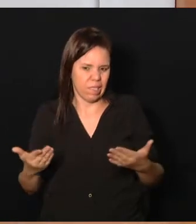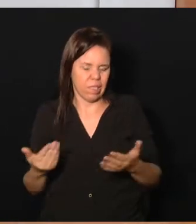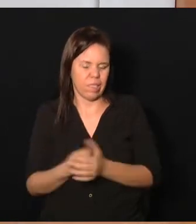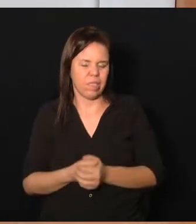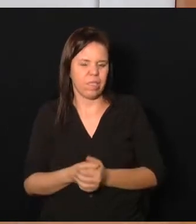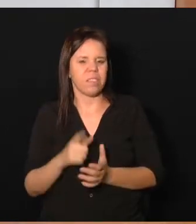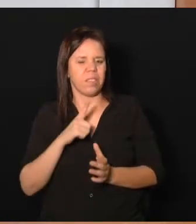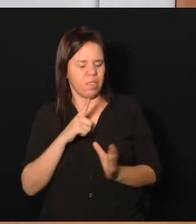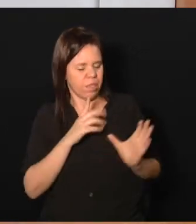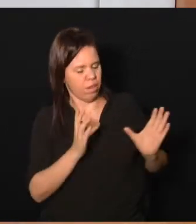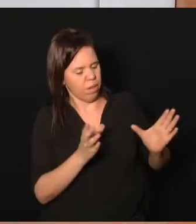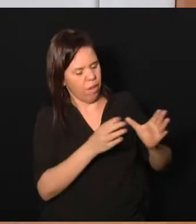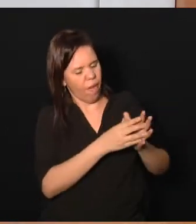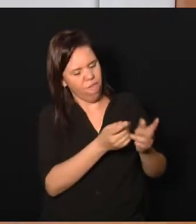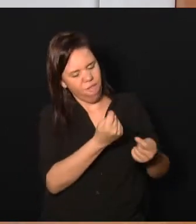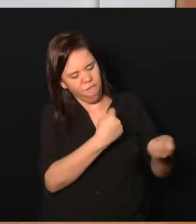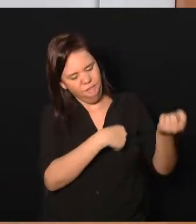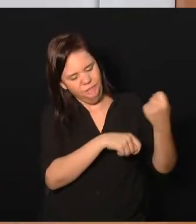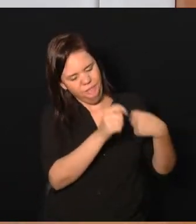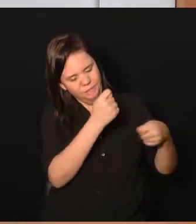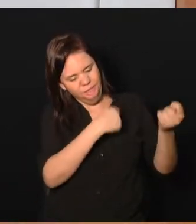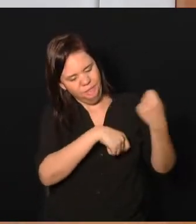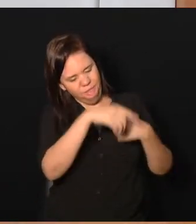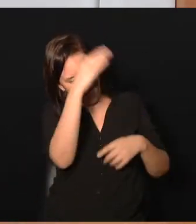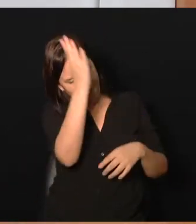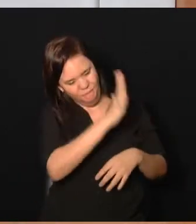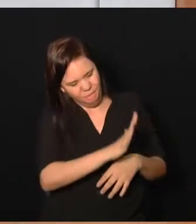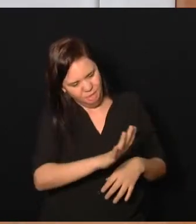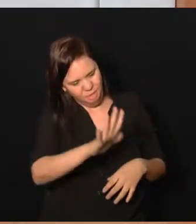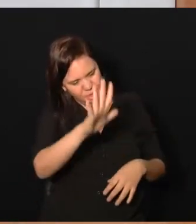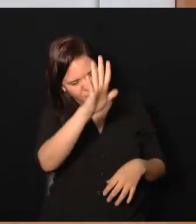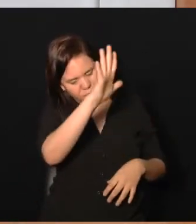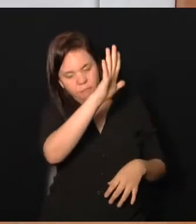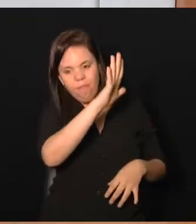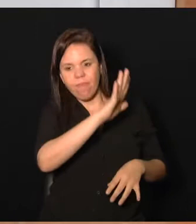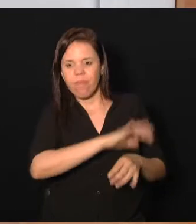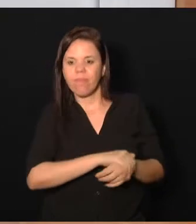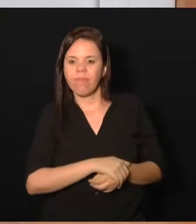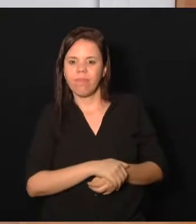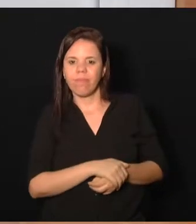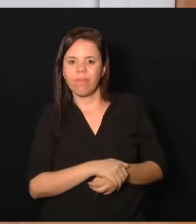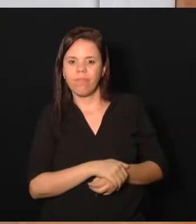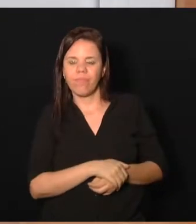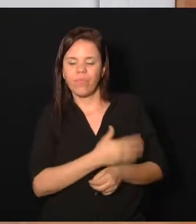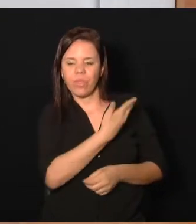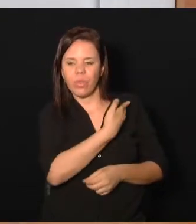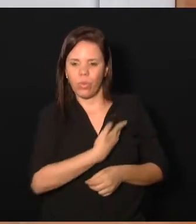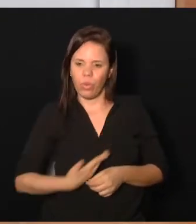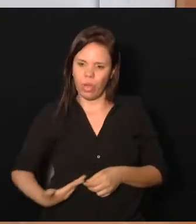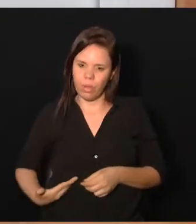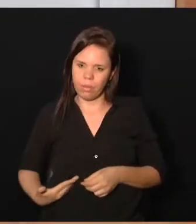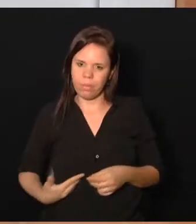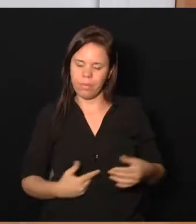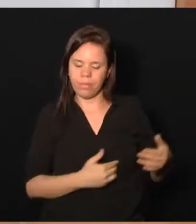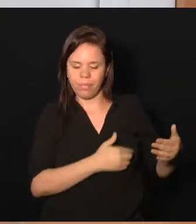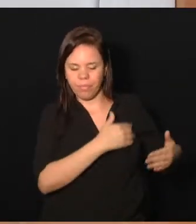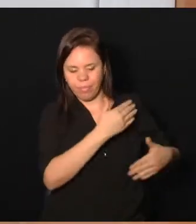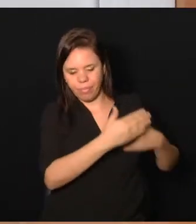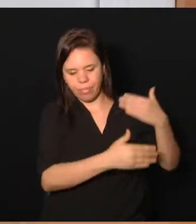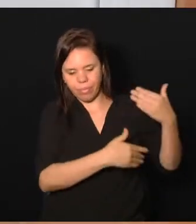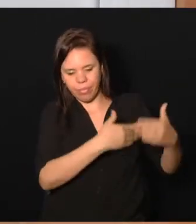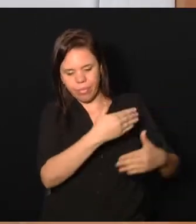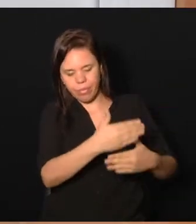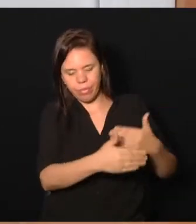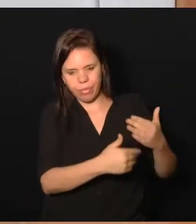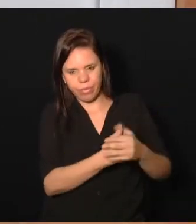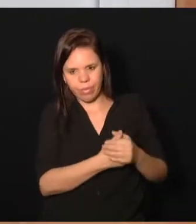uma equipe econômica nacional da União que caminha num